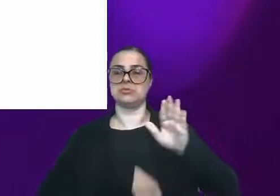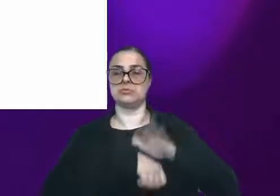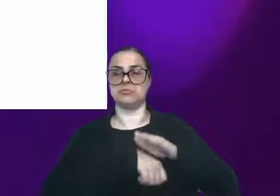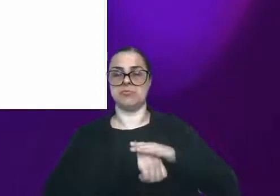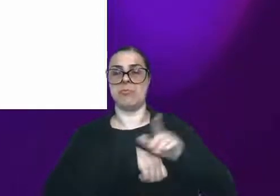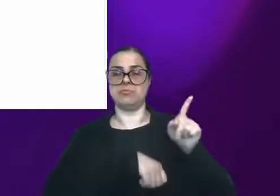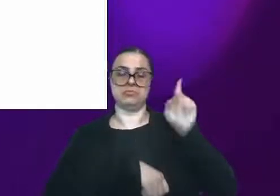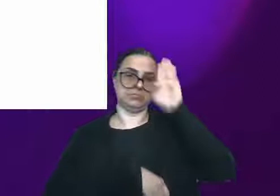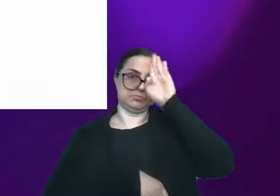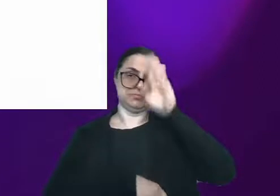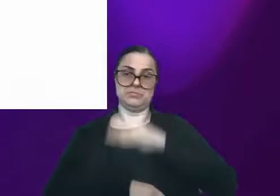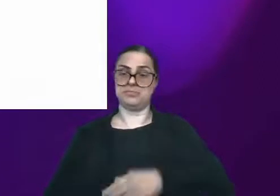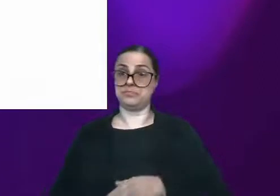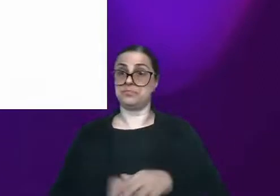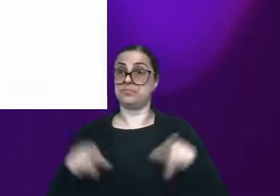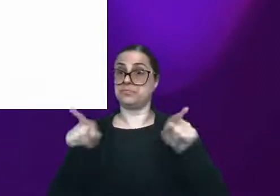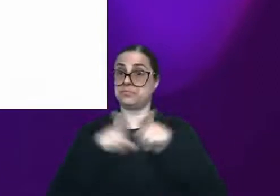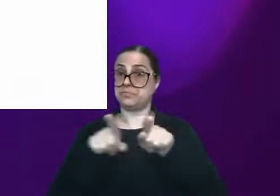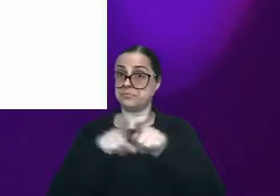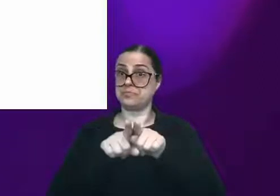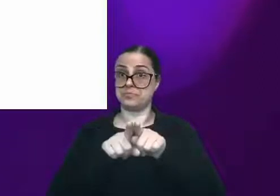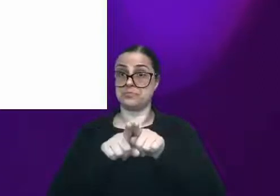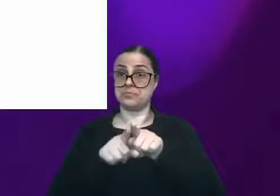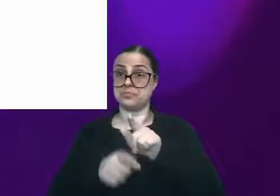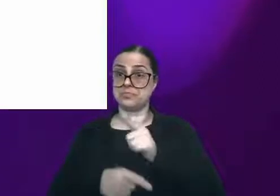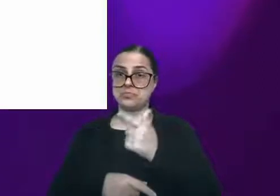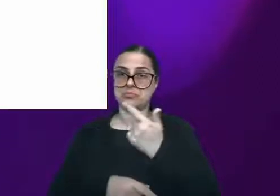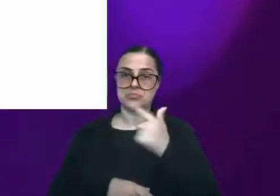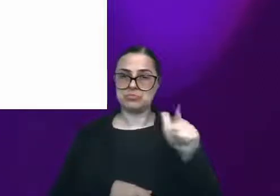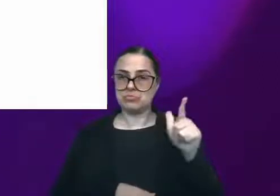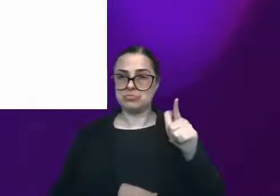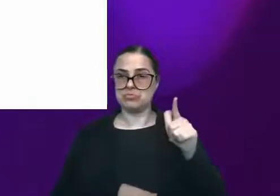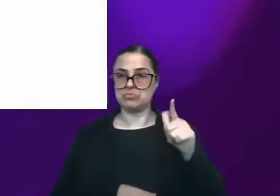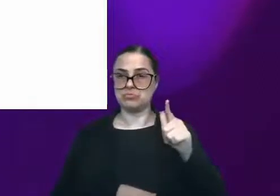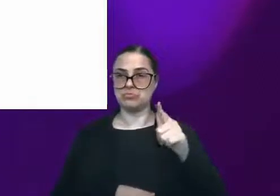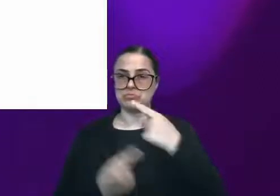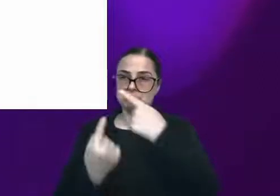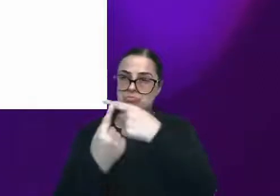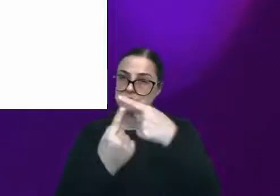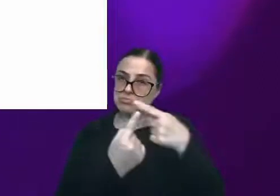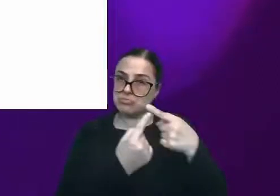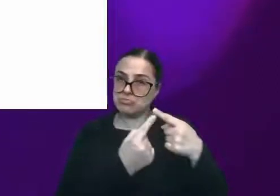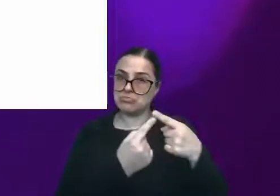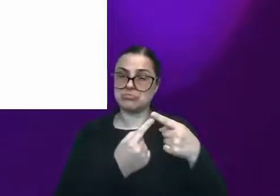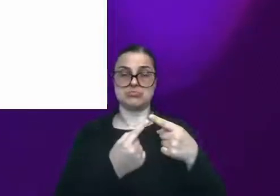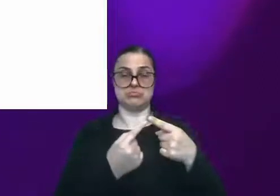Aqui também mostrando todas as outras modalidades que tiveram impacto durante a pandemia.